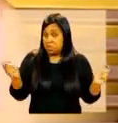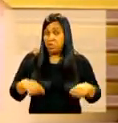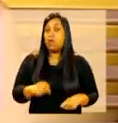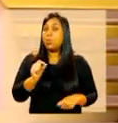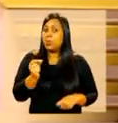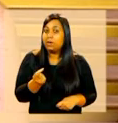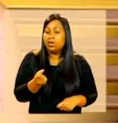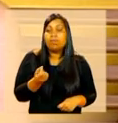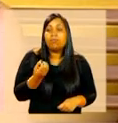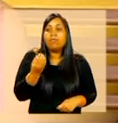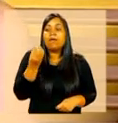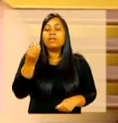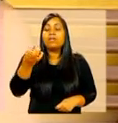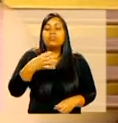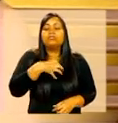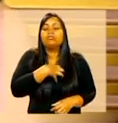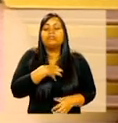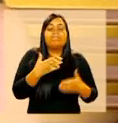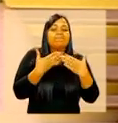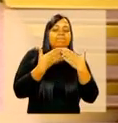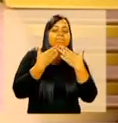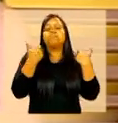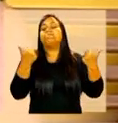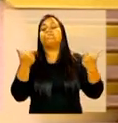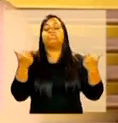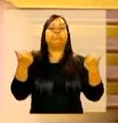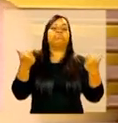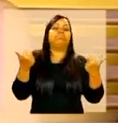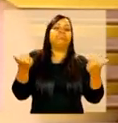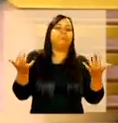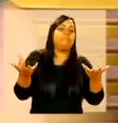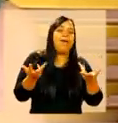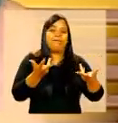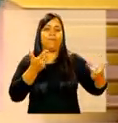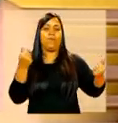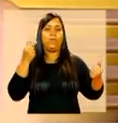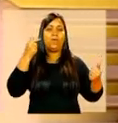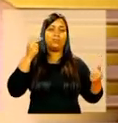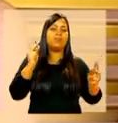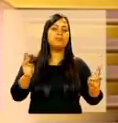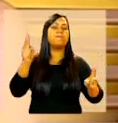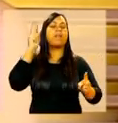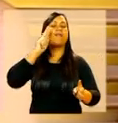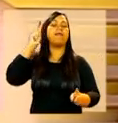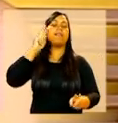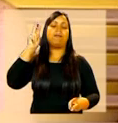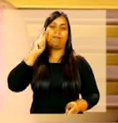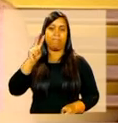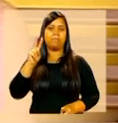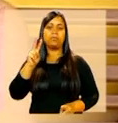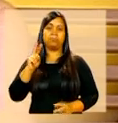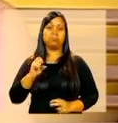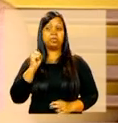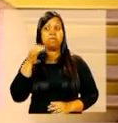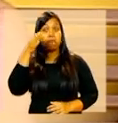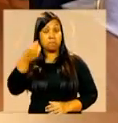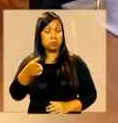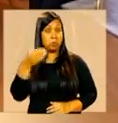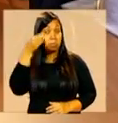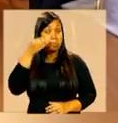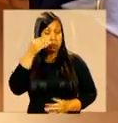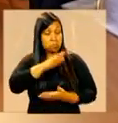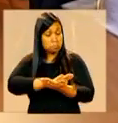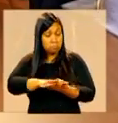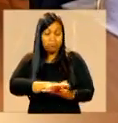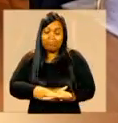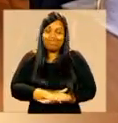faz com que a viagem se torne inesquecível, entendeu? Bacana. Você ir não ter essa experiência, eu acho que não é legal. Ô Marcos, quando